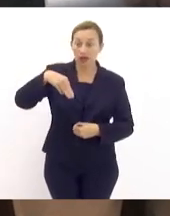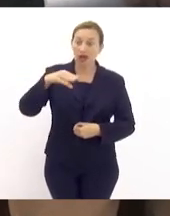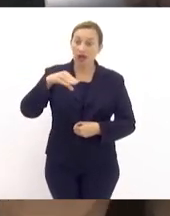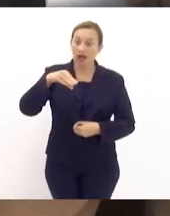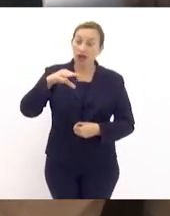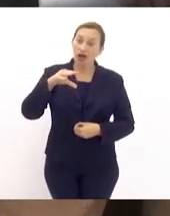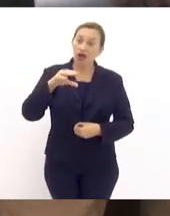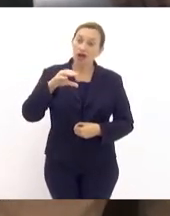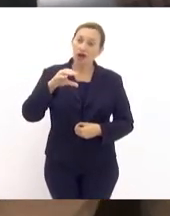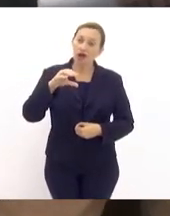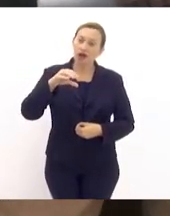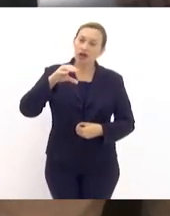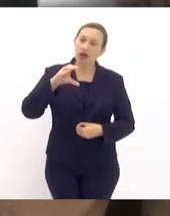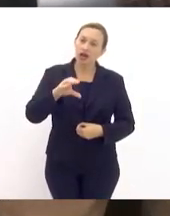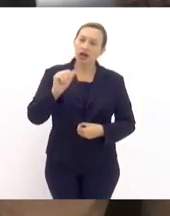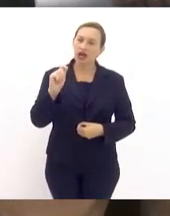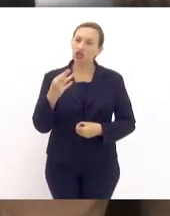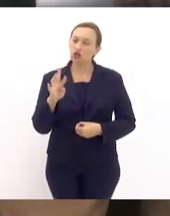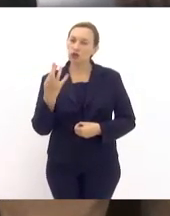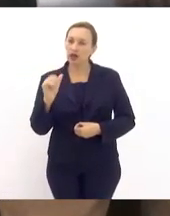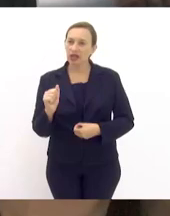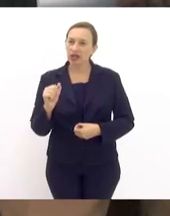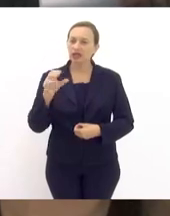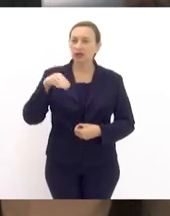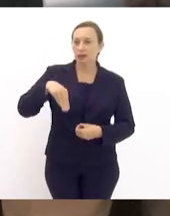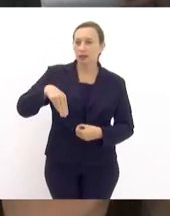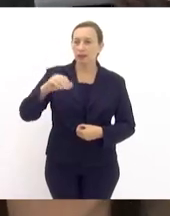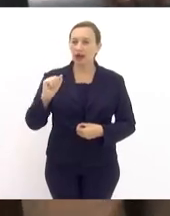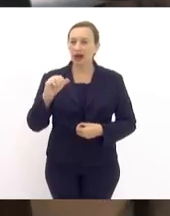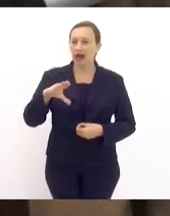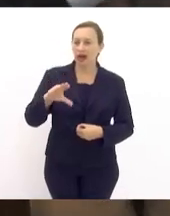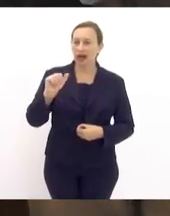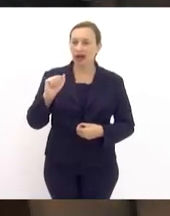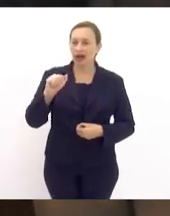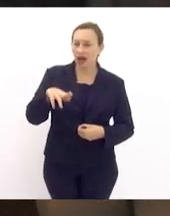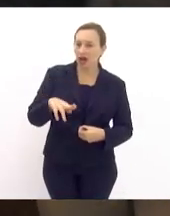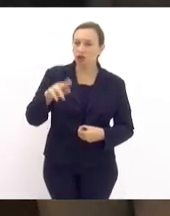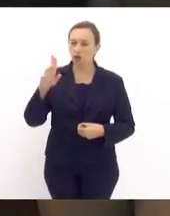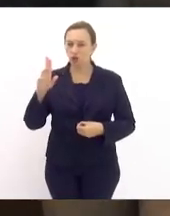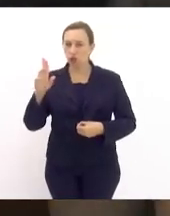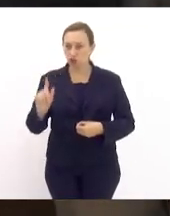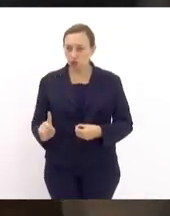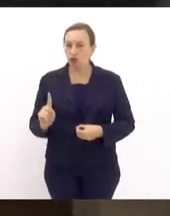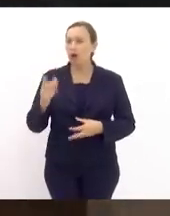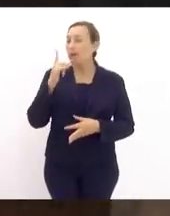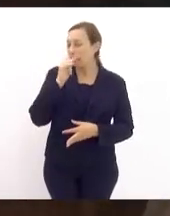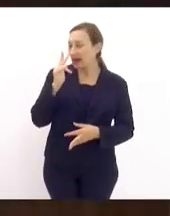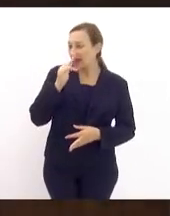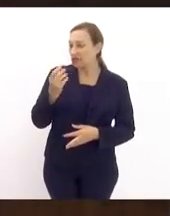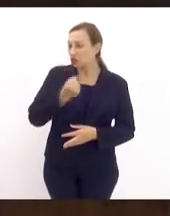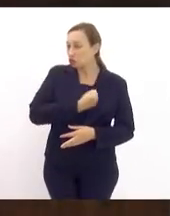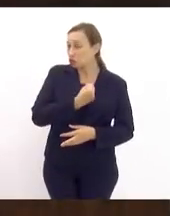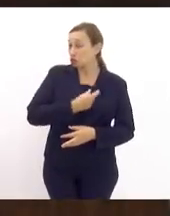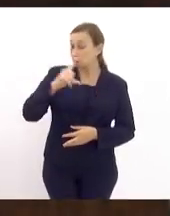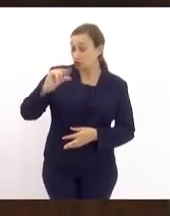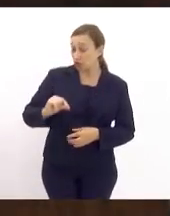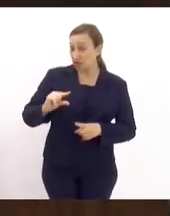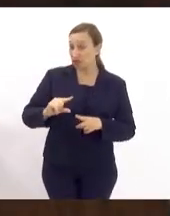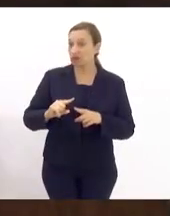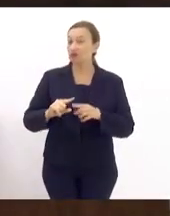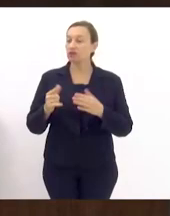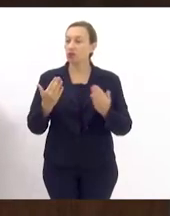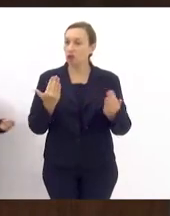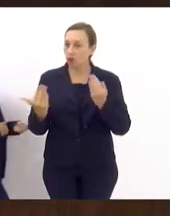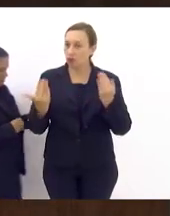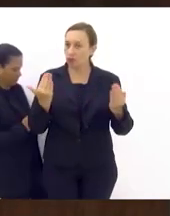que, na consulta aos dados estatísticos, pode parecer números inferiores, considerando os